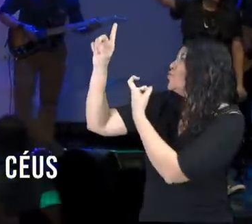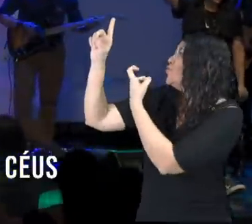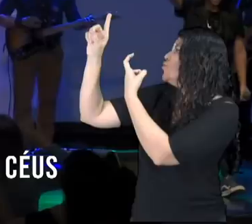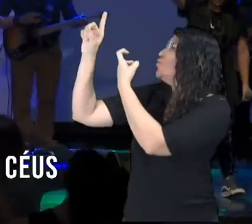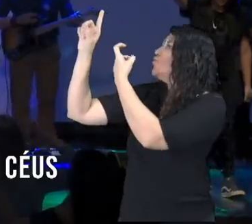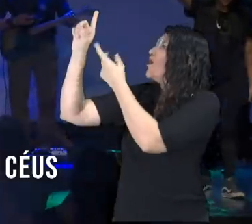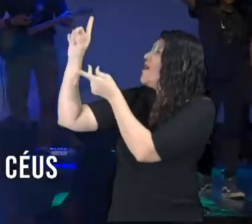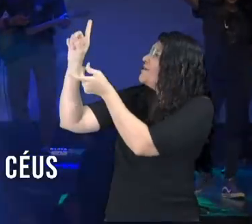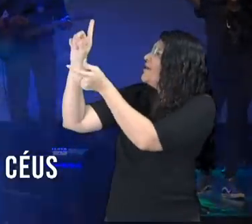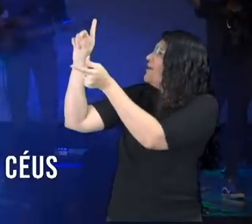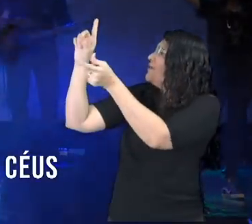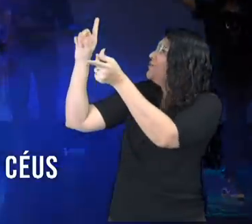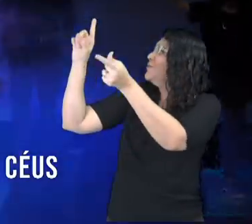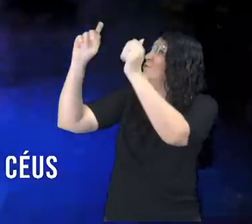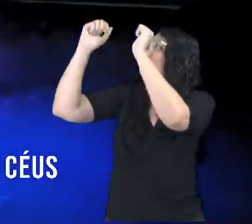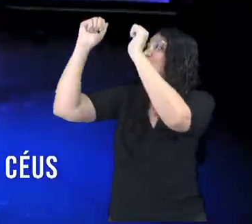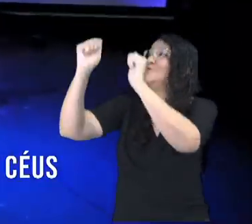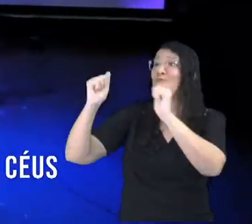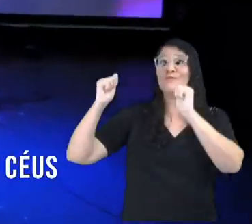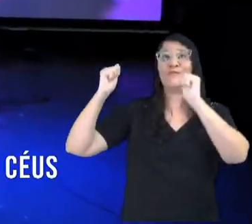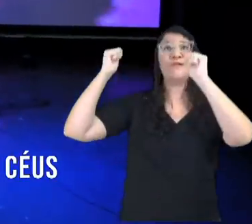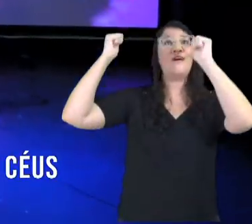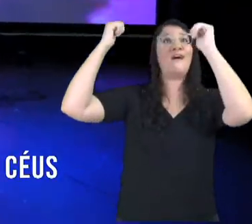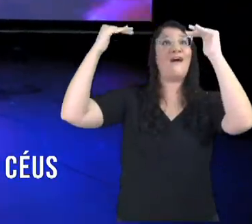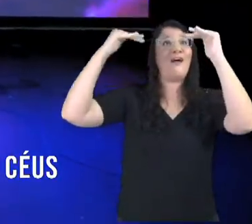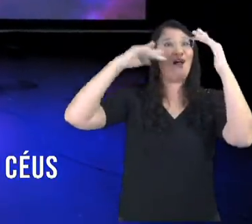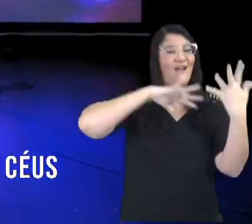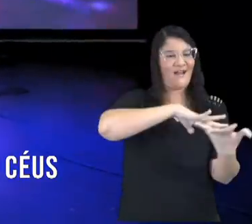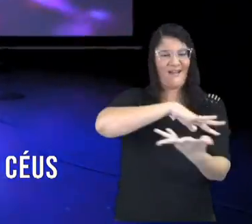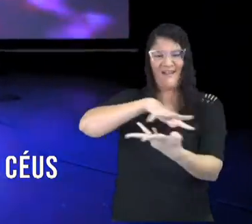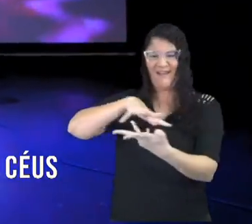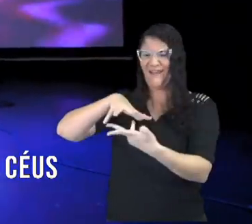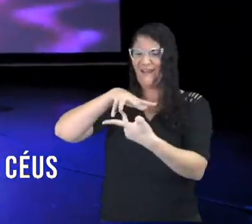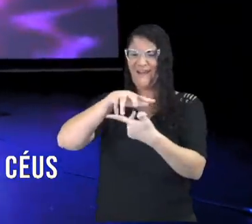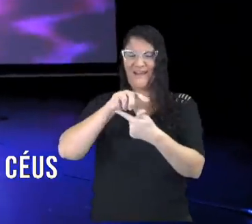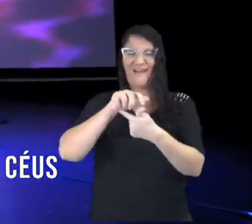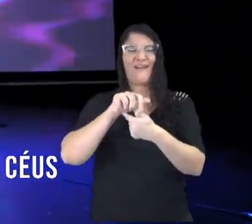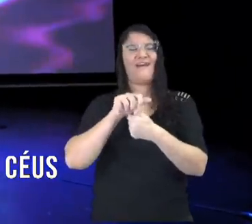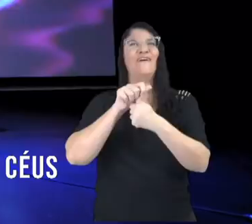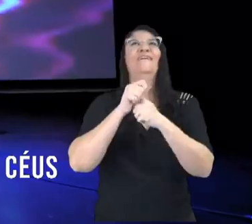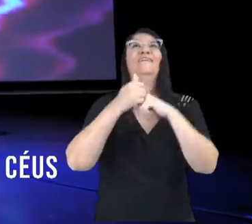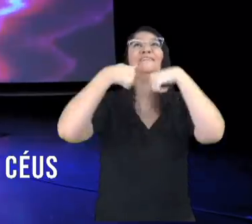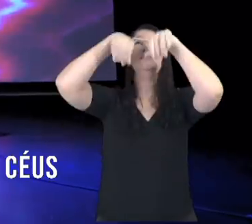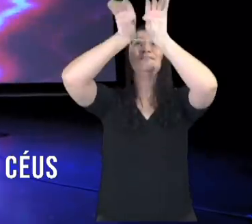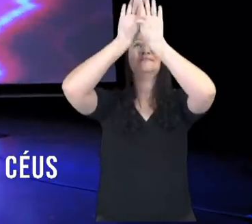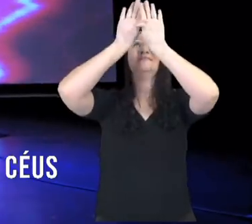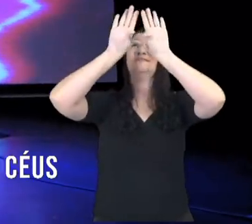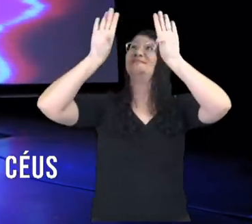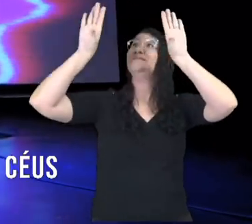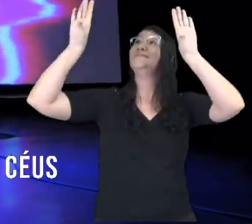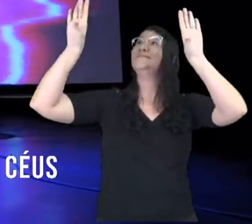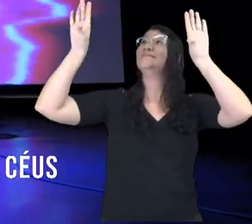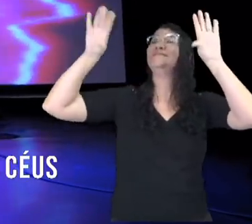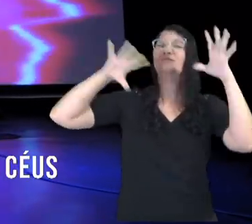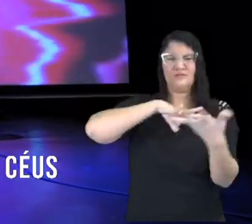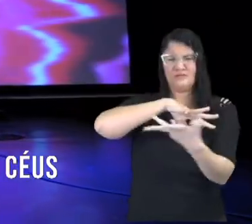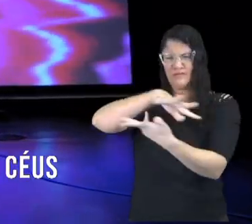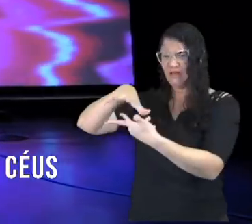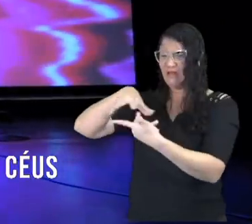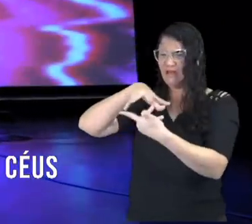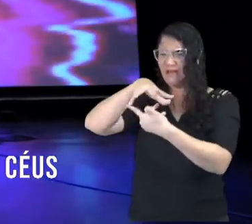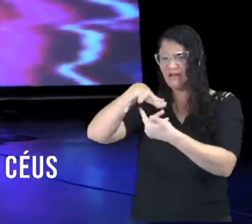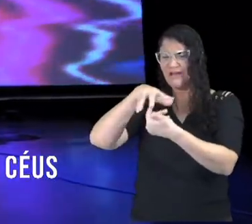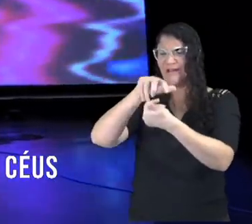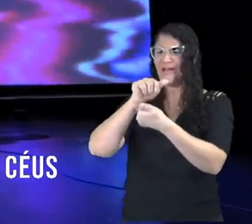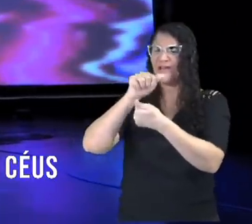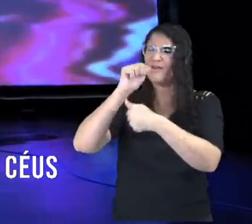o Deus eterno sobre toda a terra. E só Tu és o